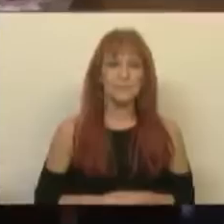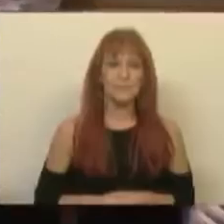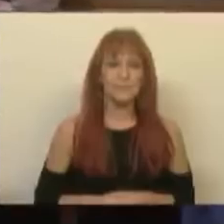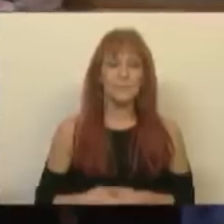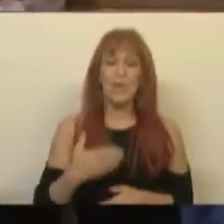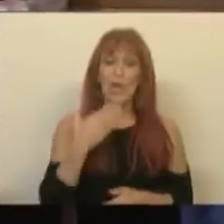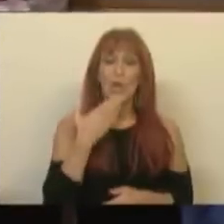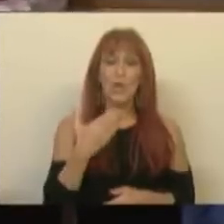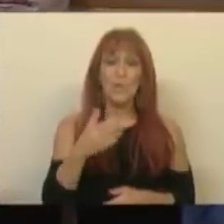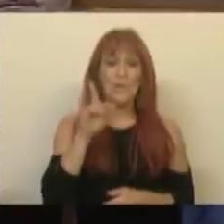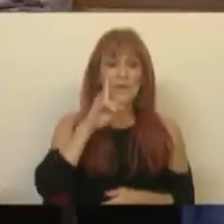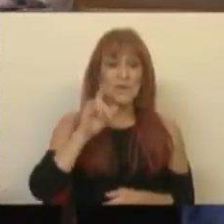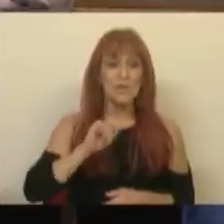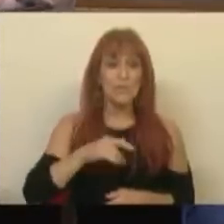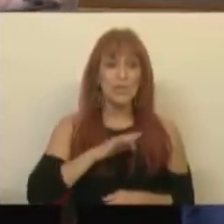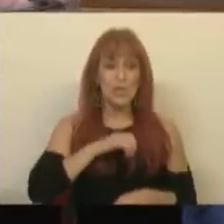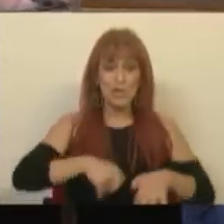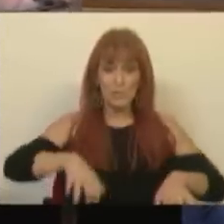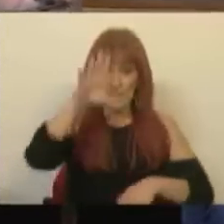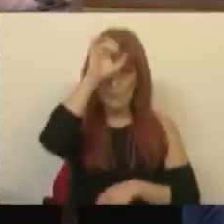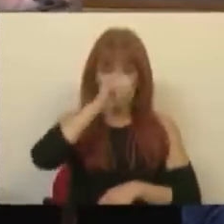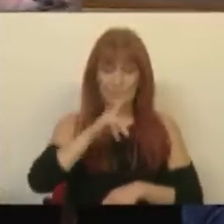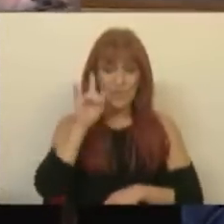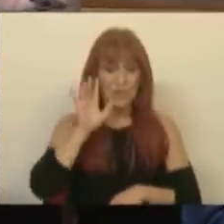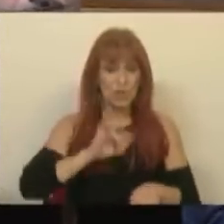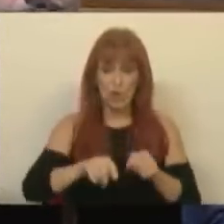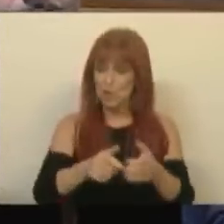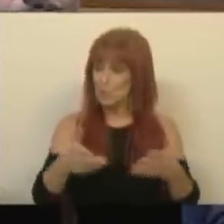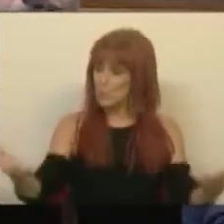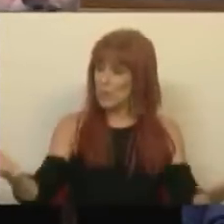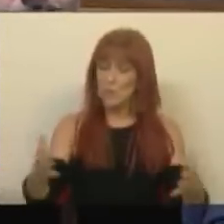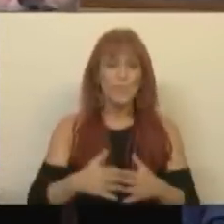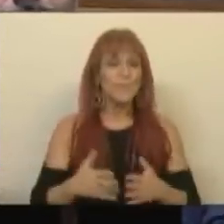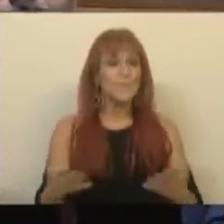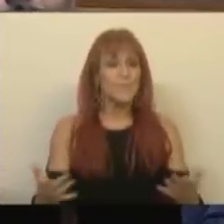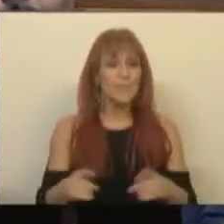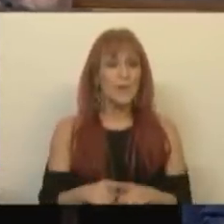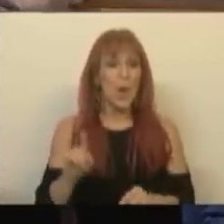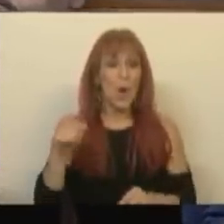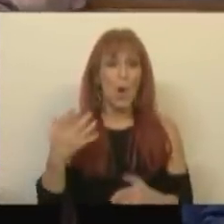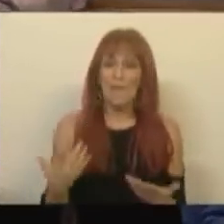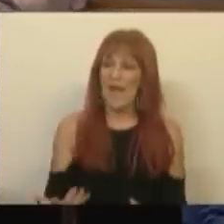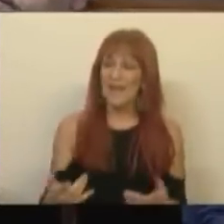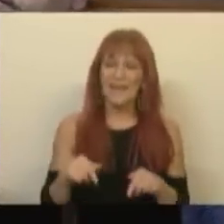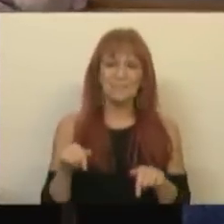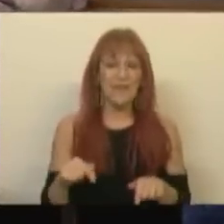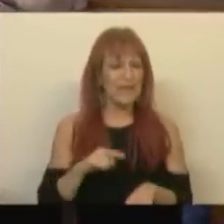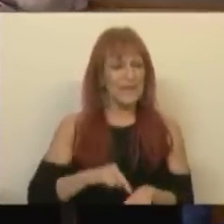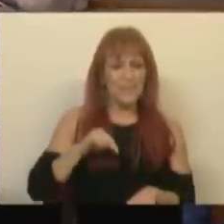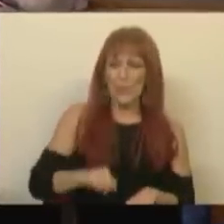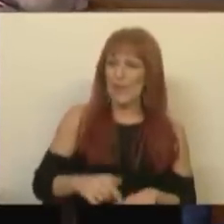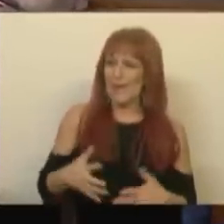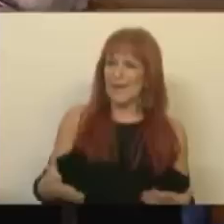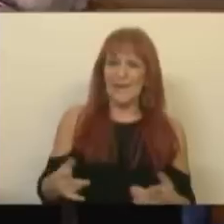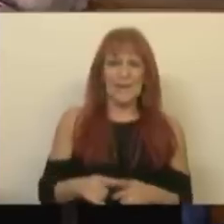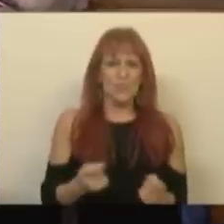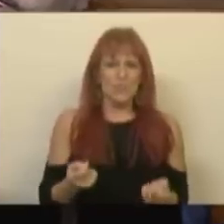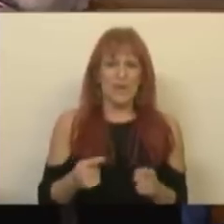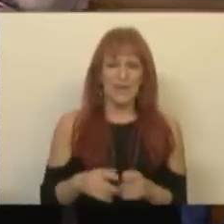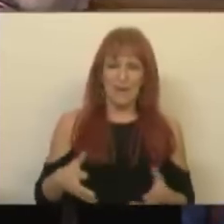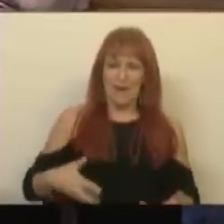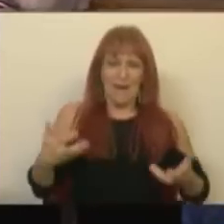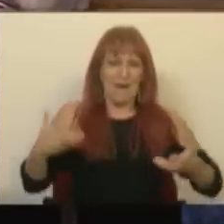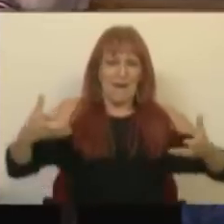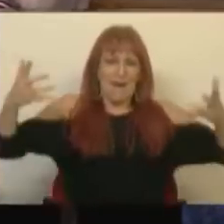obrigado senhor presidente senhores membros do governo senhoras e senhores deputados não fosse agora aqui este momento um pouco mais